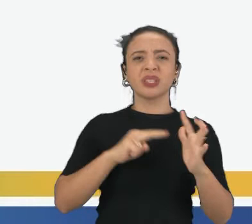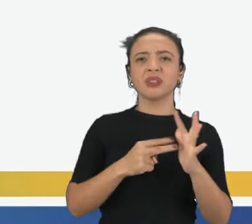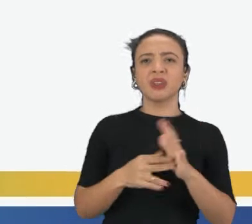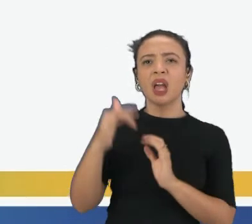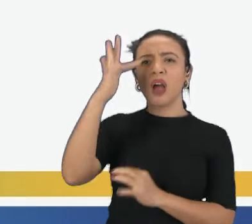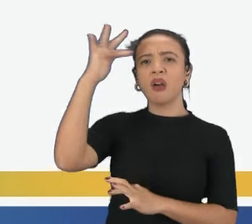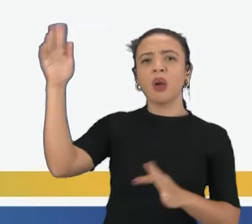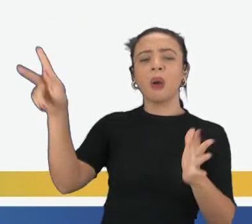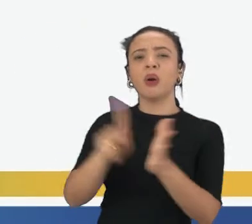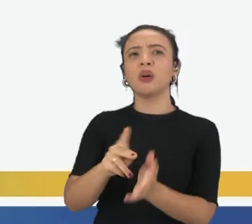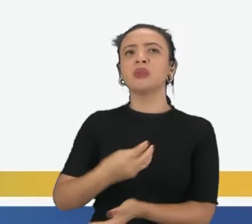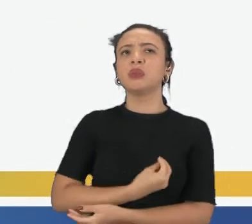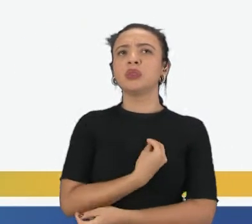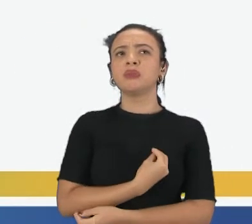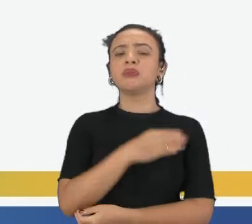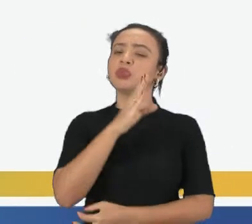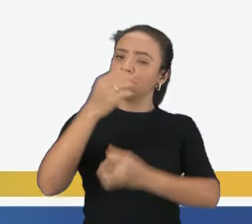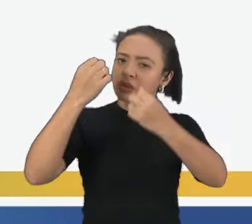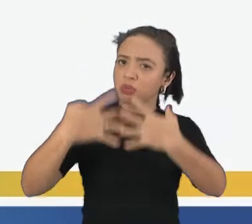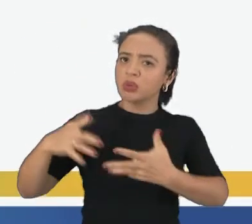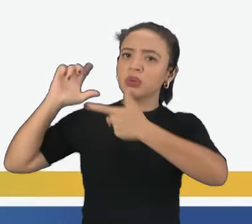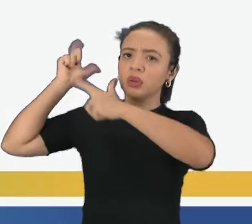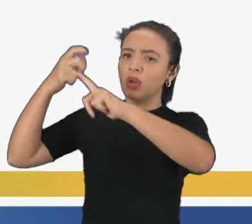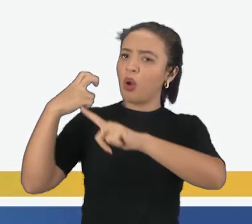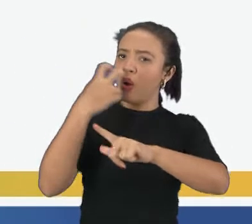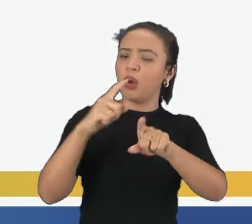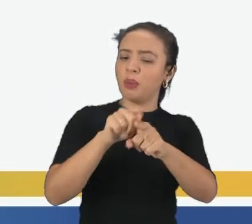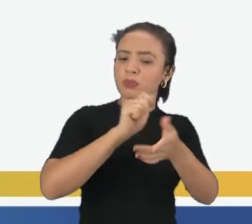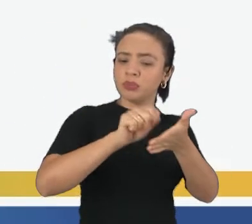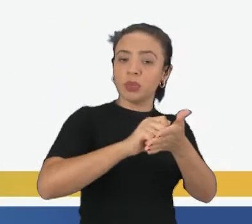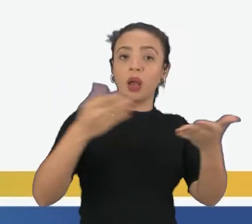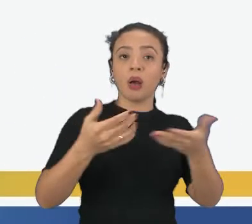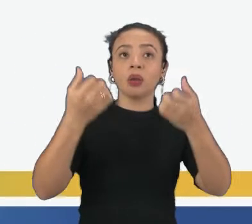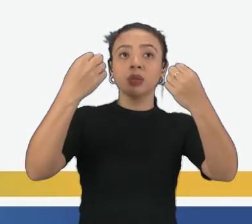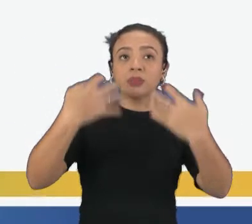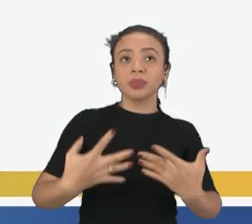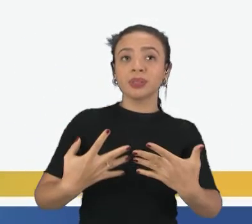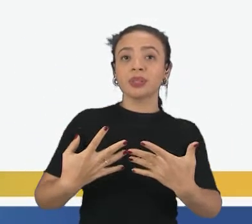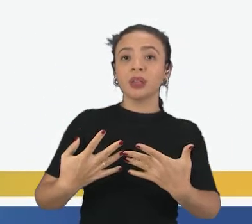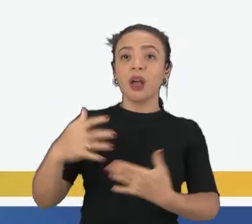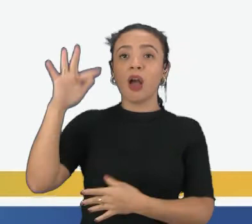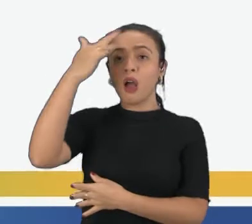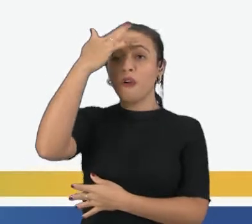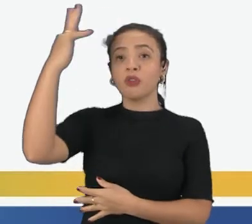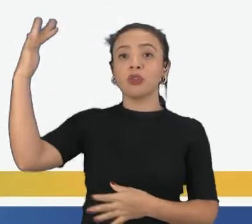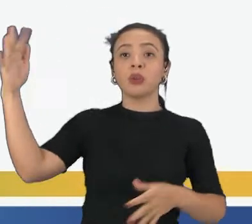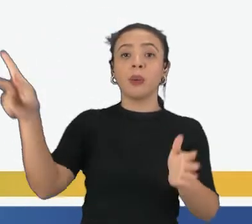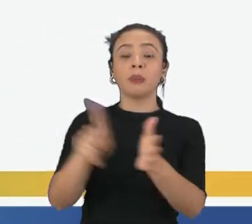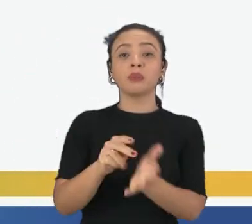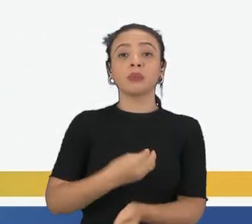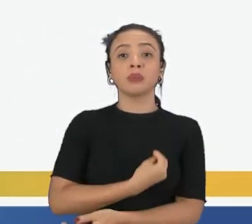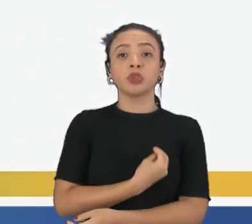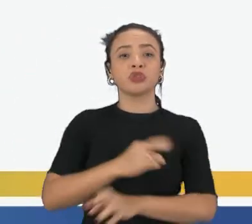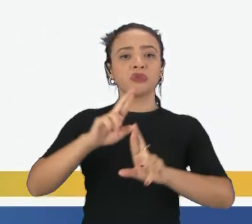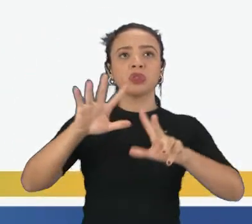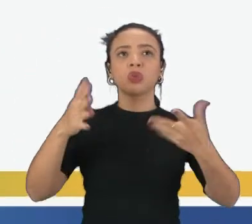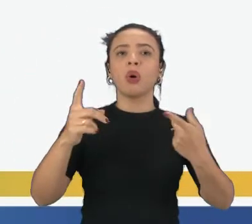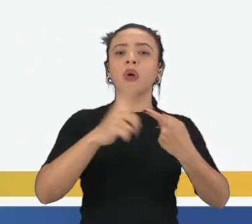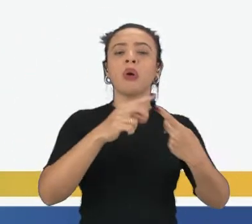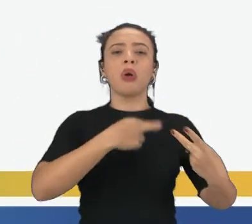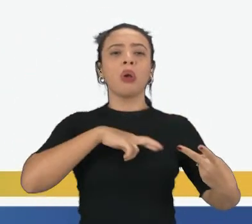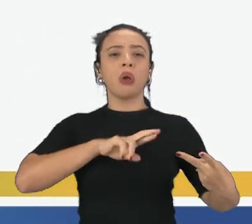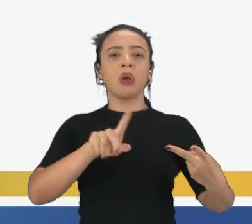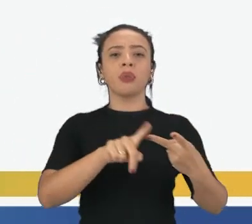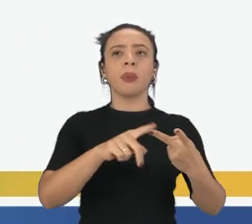que é filosofia de vida a gente falou sobre tradições orais e escritas agora a gente vai falar sobre a filosofia de vida Qual é a diferença entre